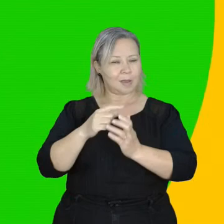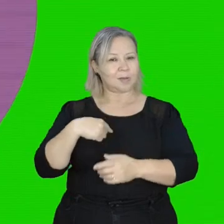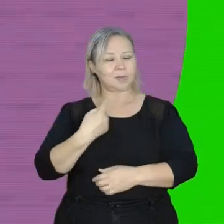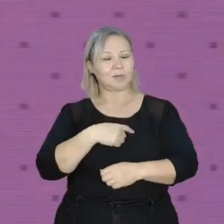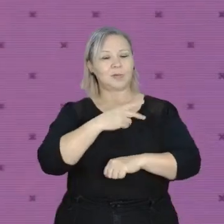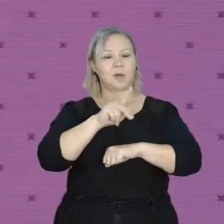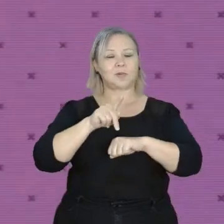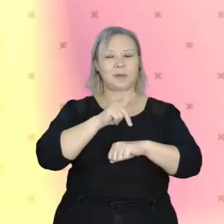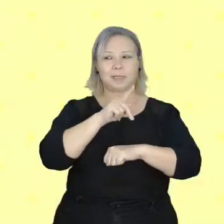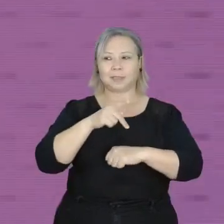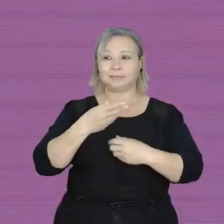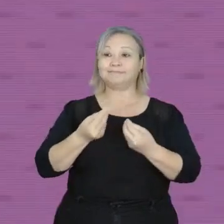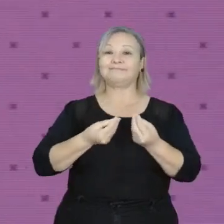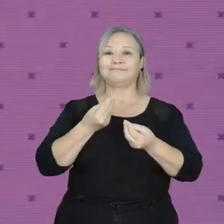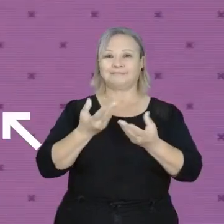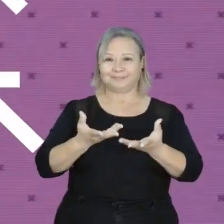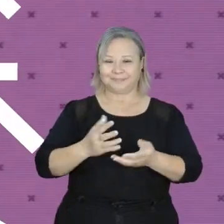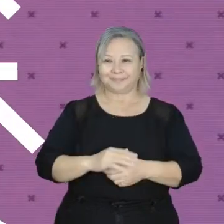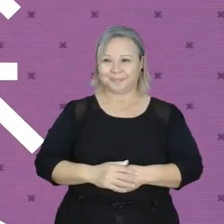país?